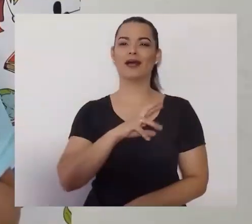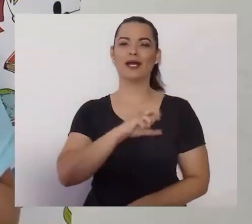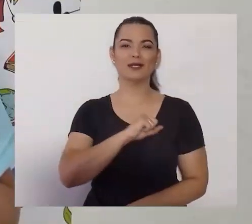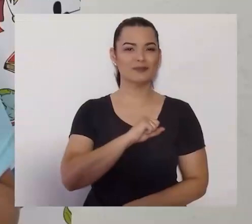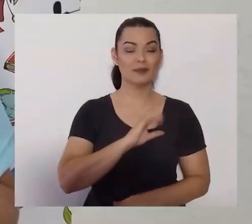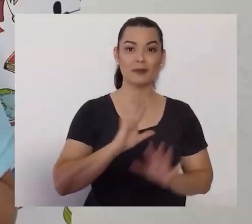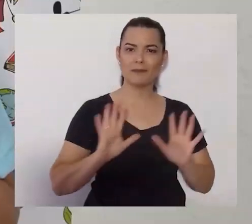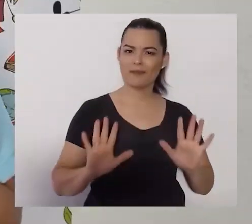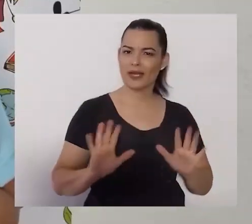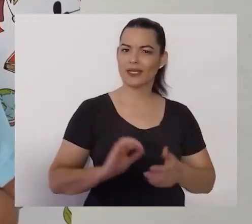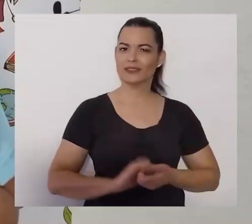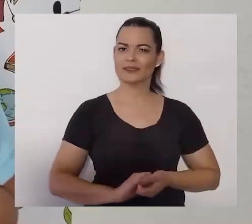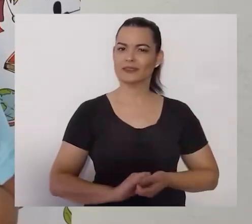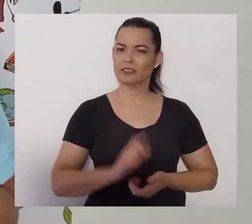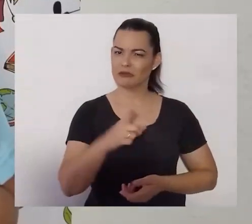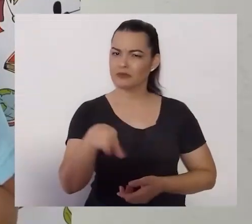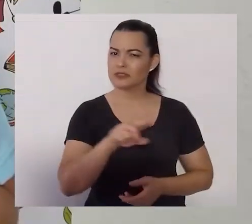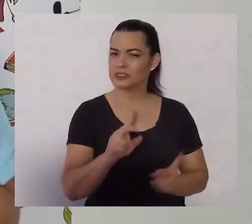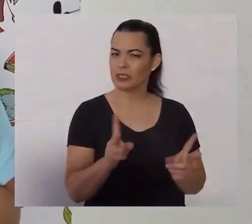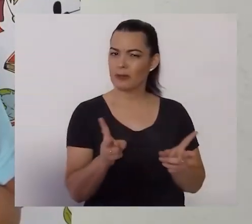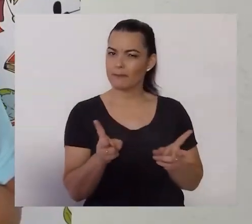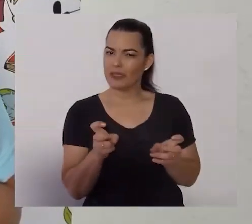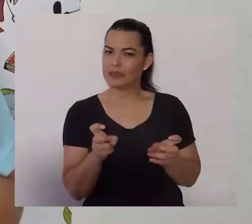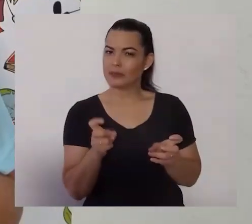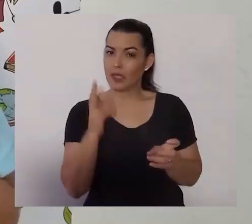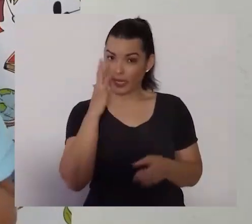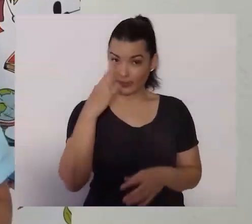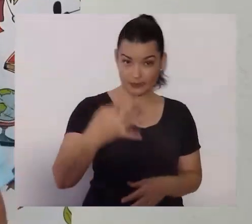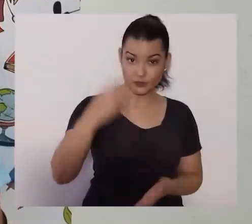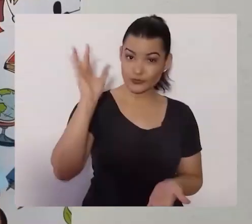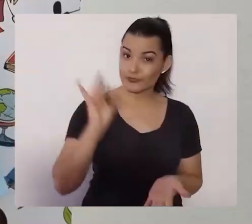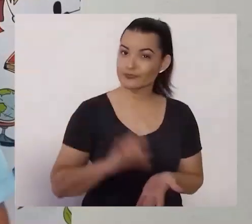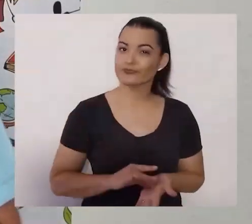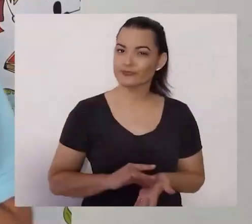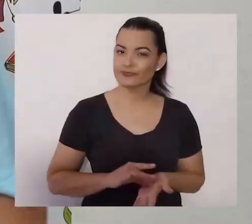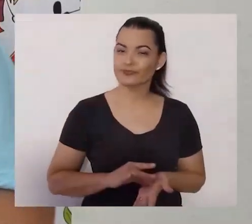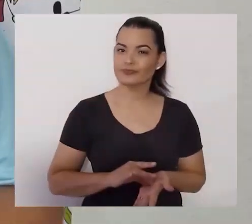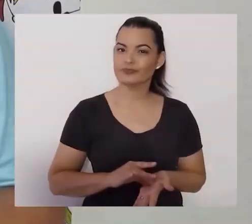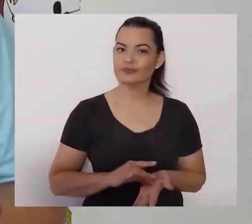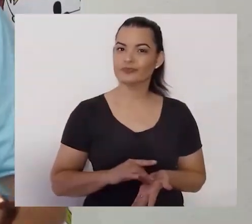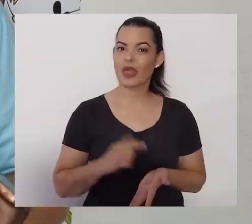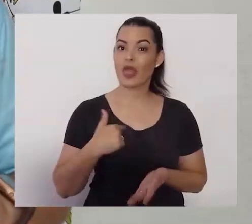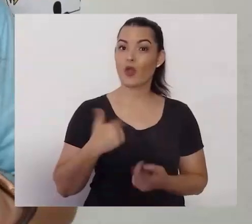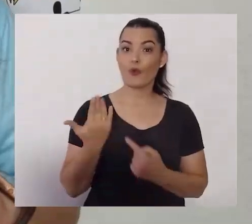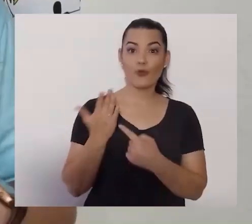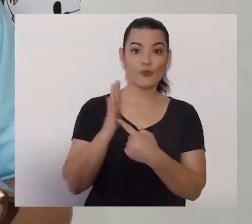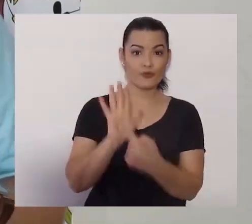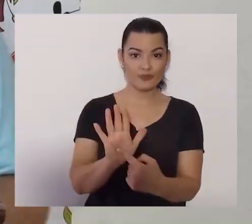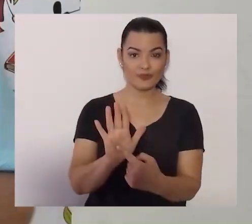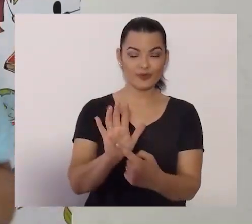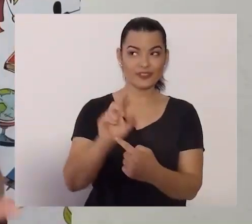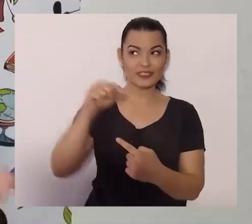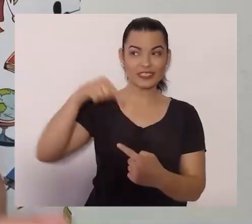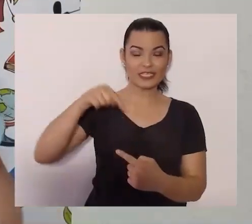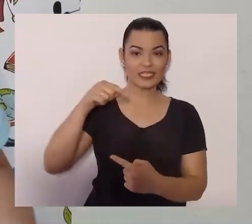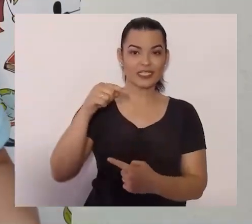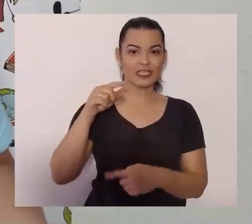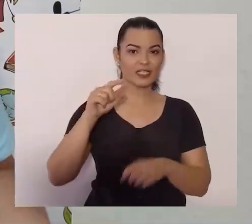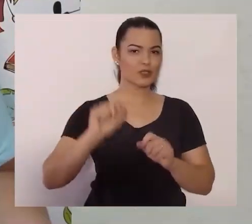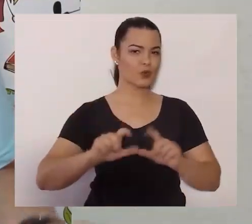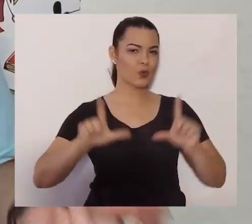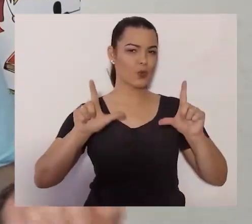vocês perceberam com bastante atenção, eu não mostrei no quadro Estou de Olho em Vocês